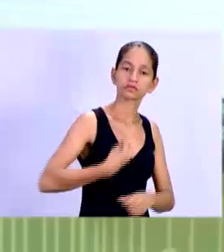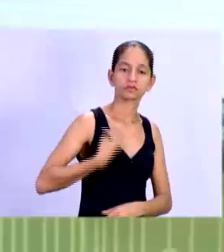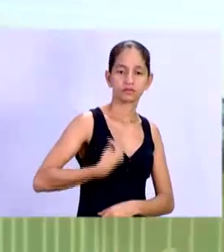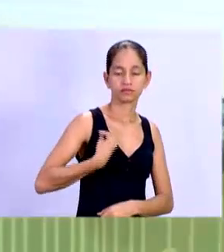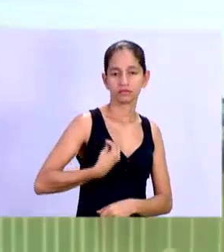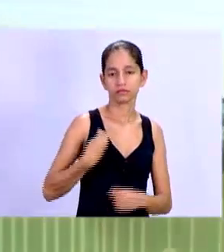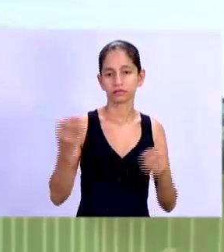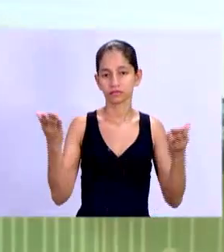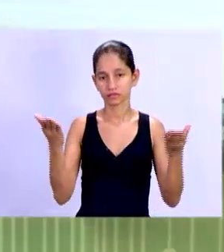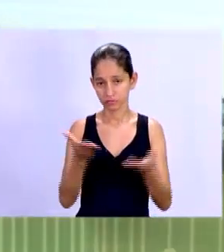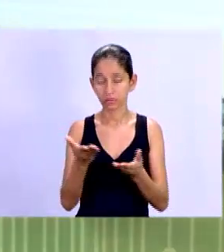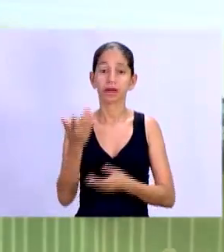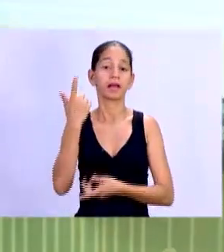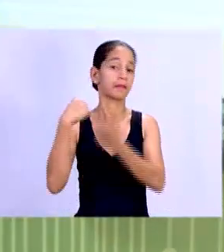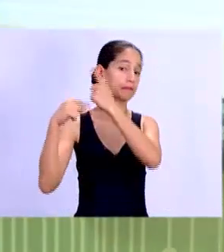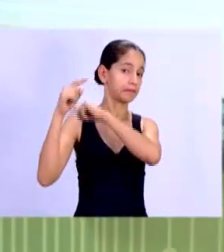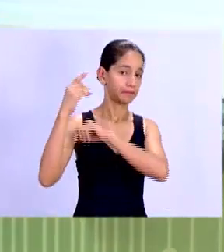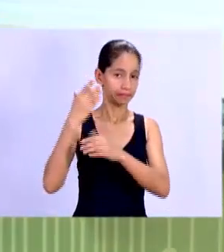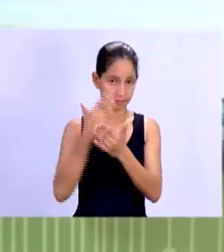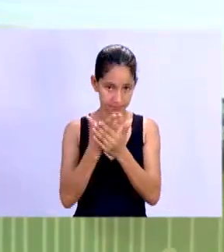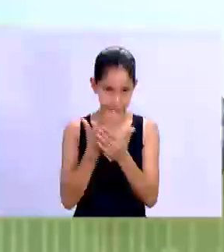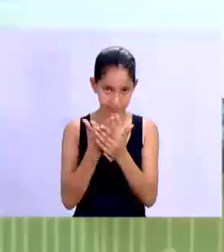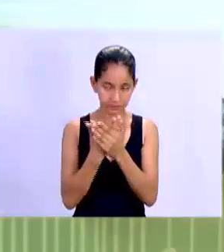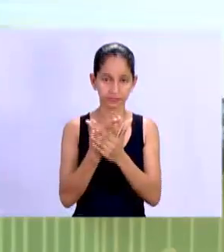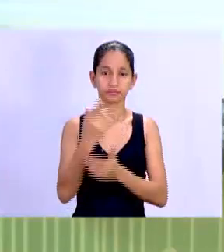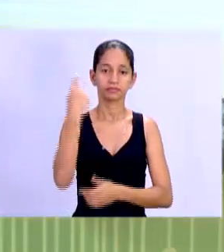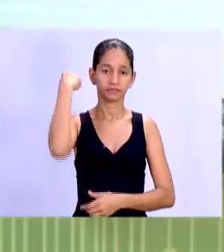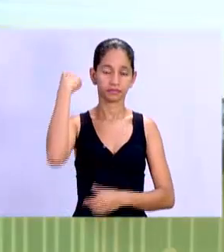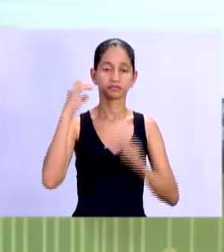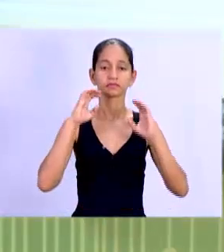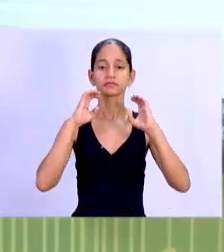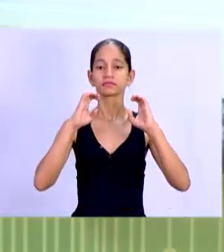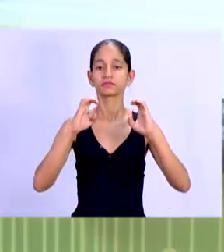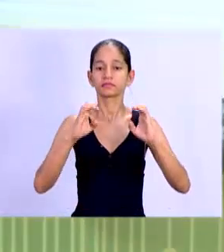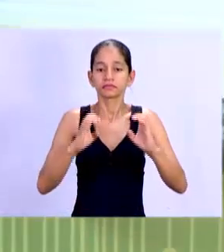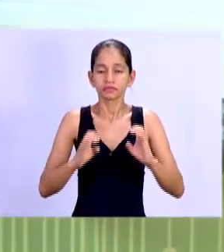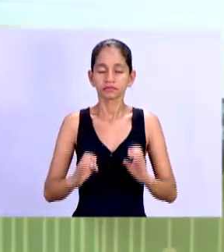vivemos, né? Na aula passada nós vimos a ética